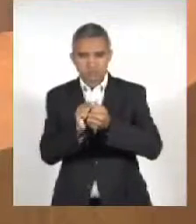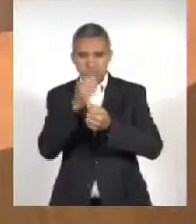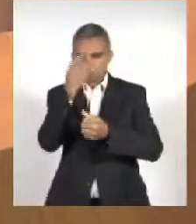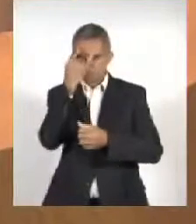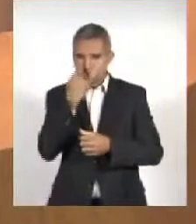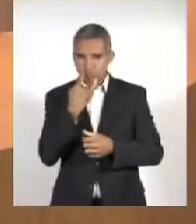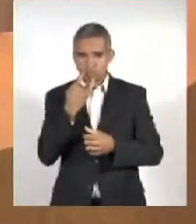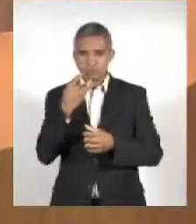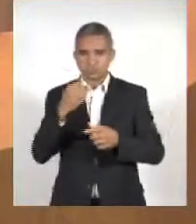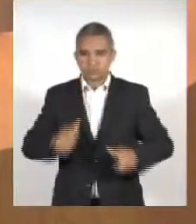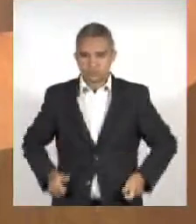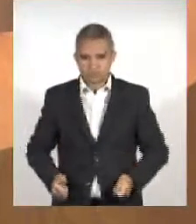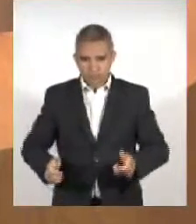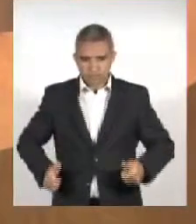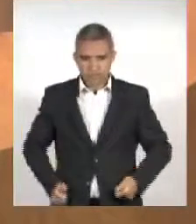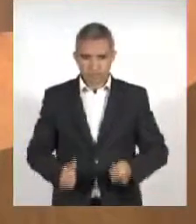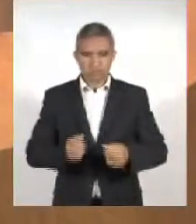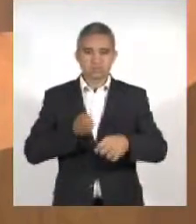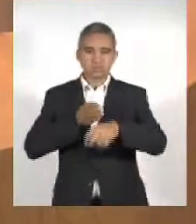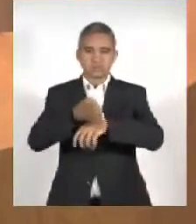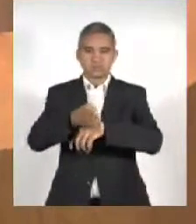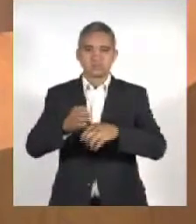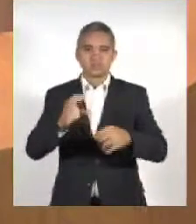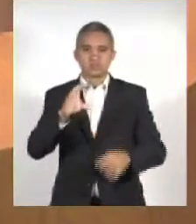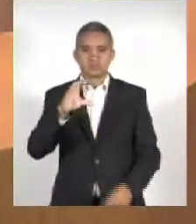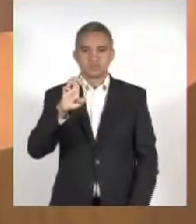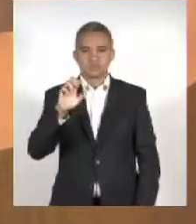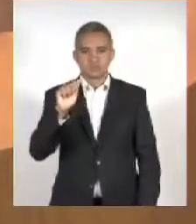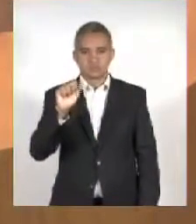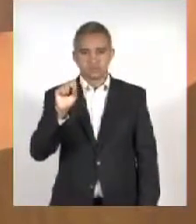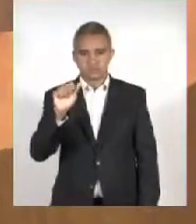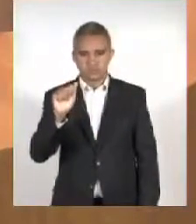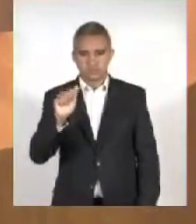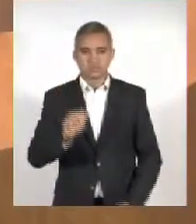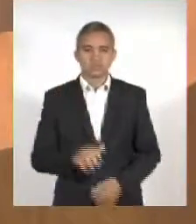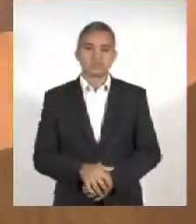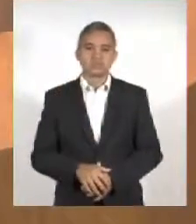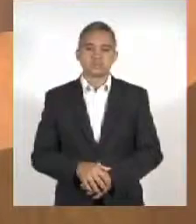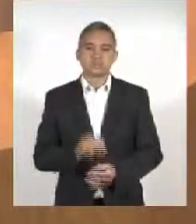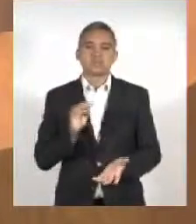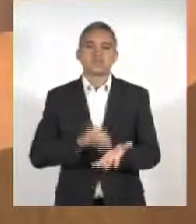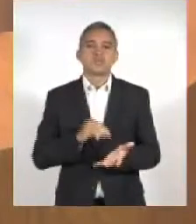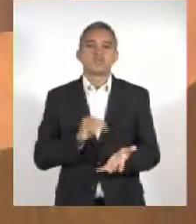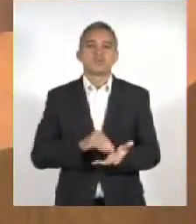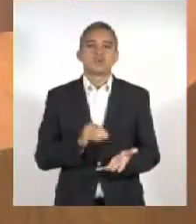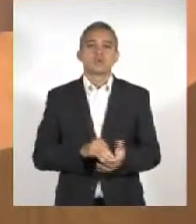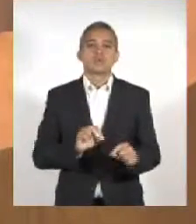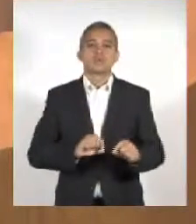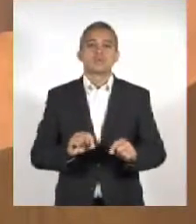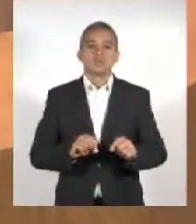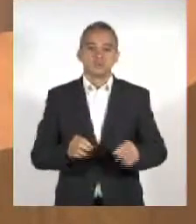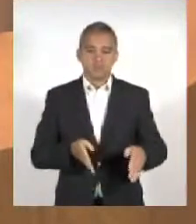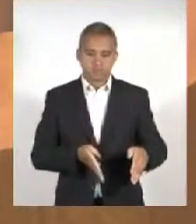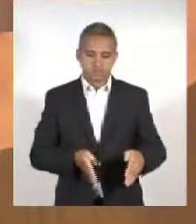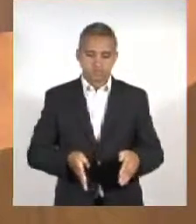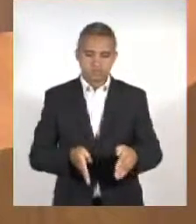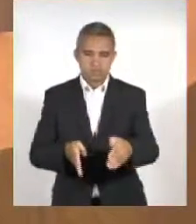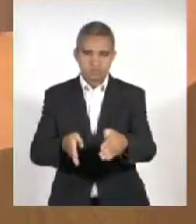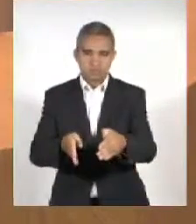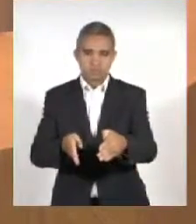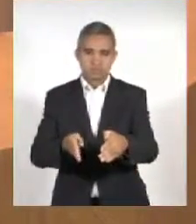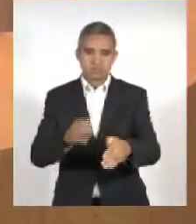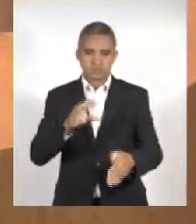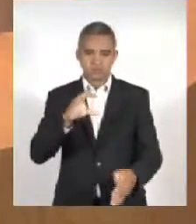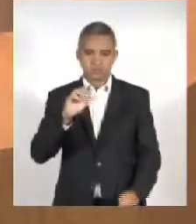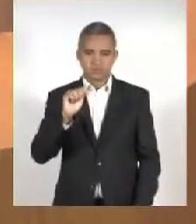SEASA. E, dentre elas, a falta de calçada, nós tivemos que sair, ao sair da Assembleia, até próxima